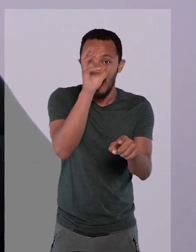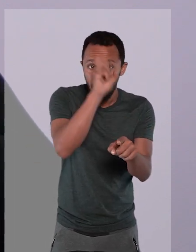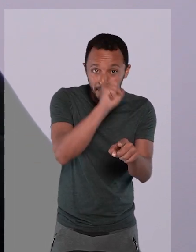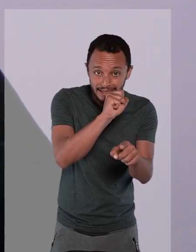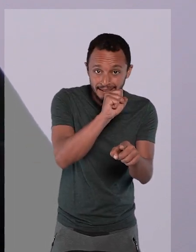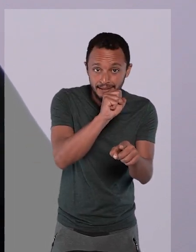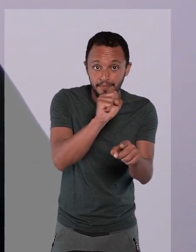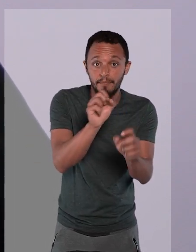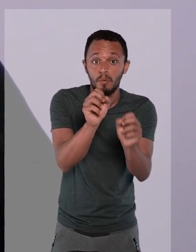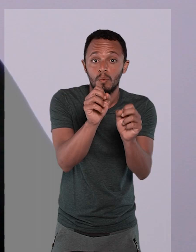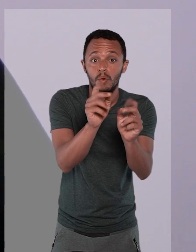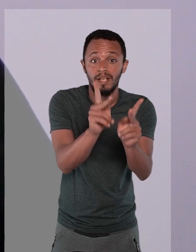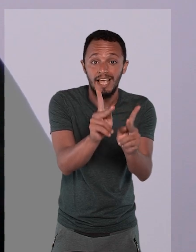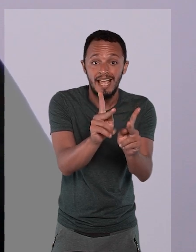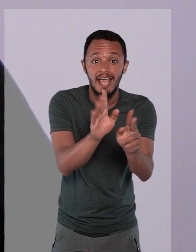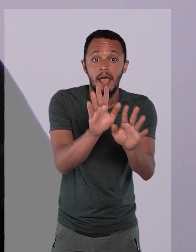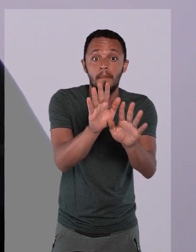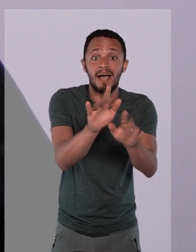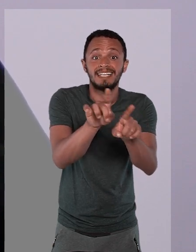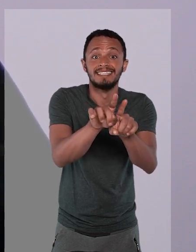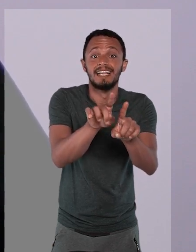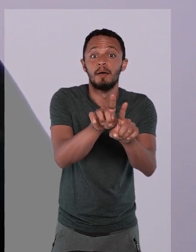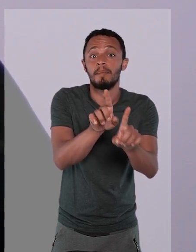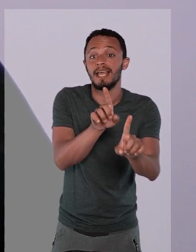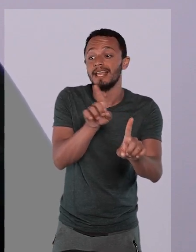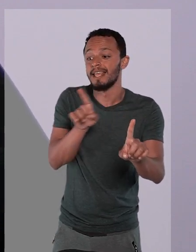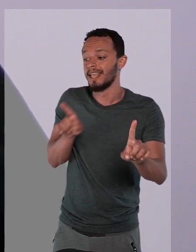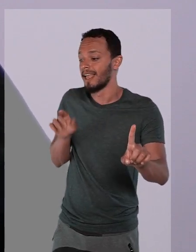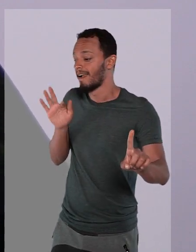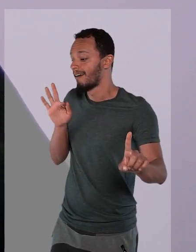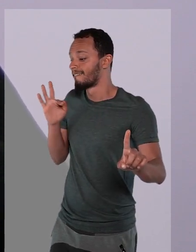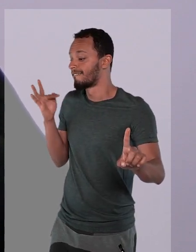de poupar também as famílias. Essas